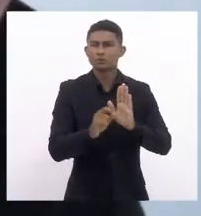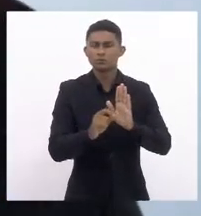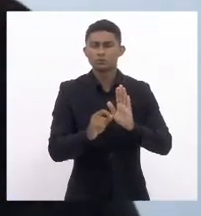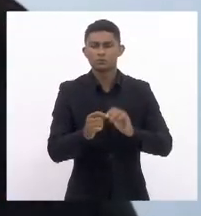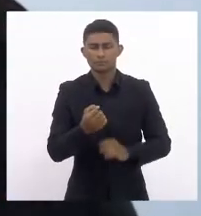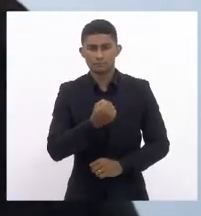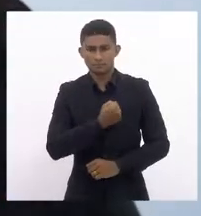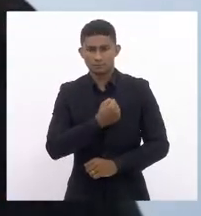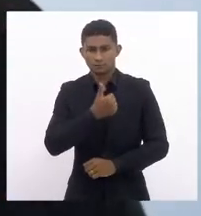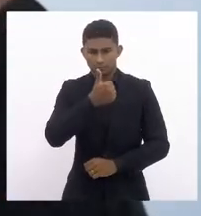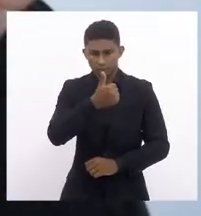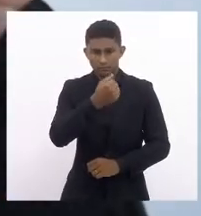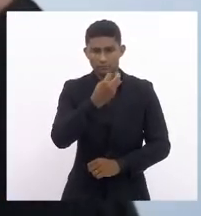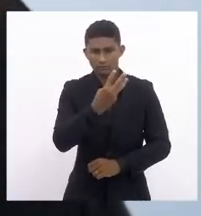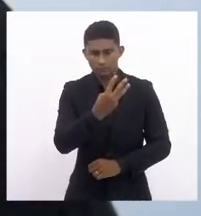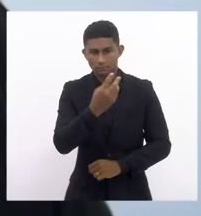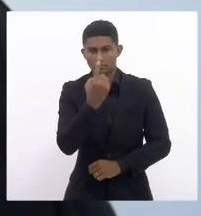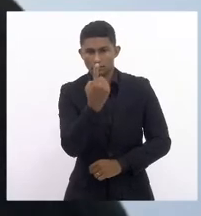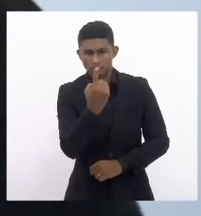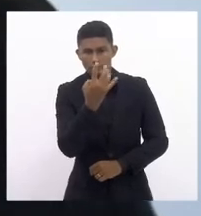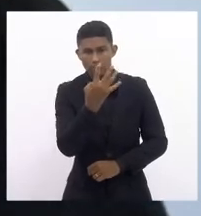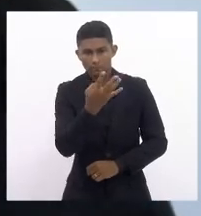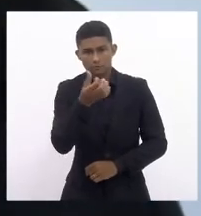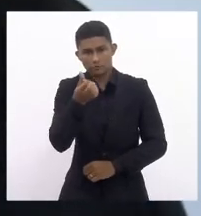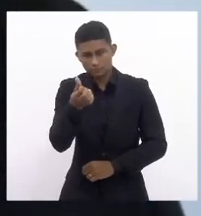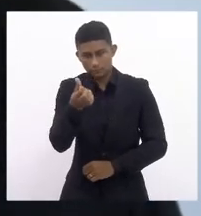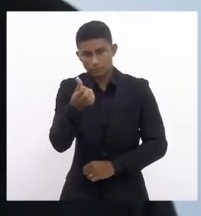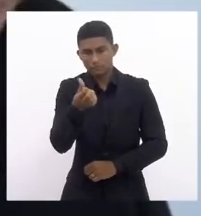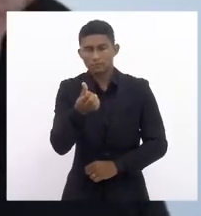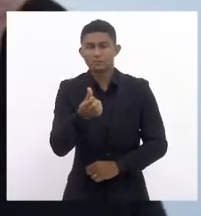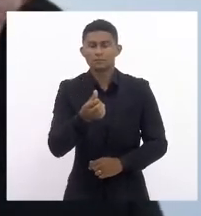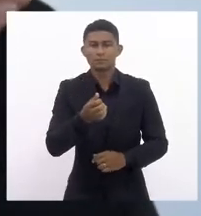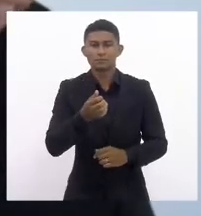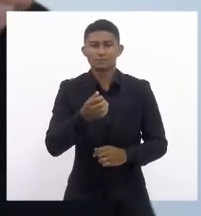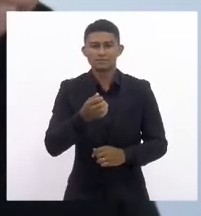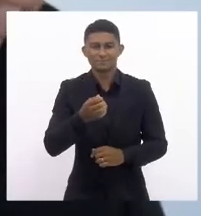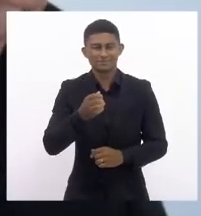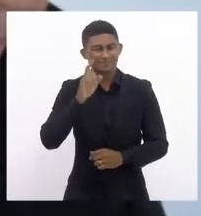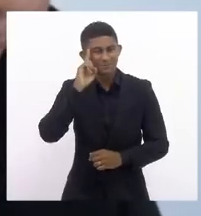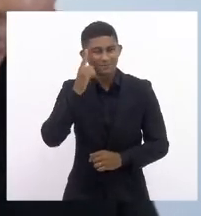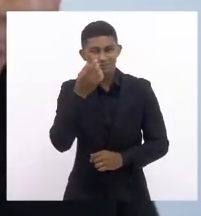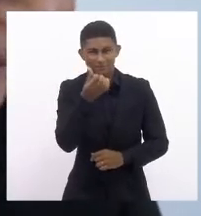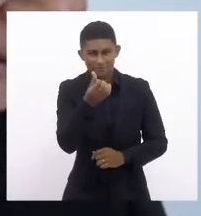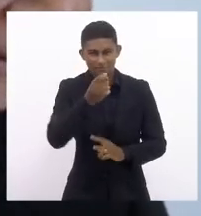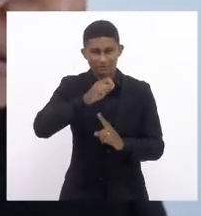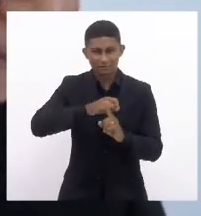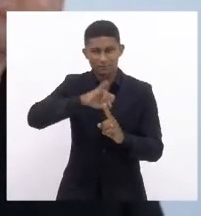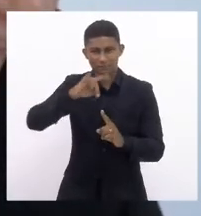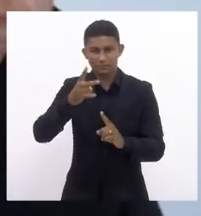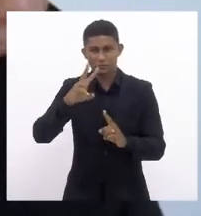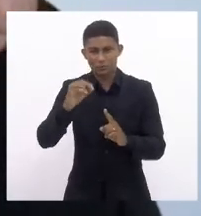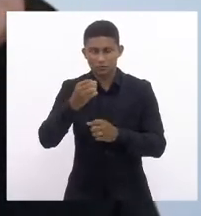número 13.146, 6 de julho de 2015, que